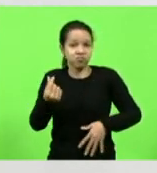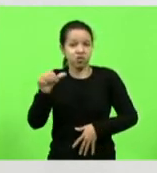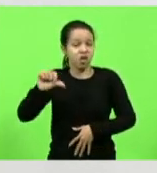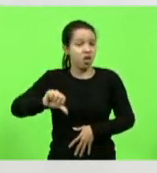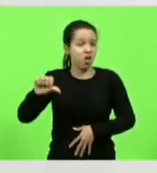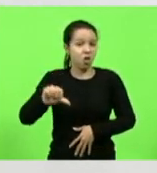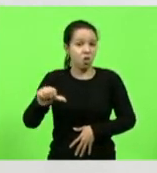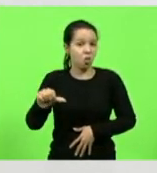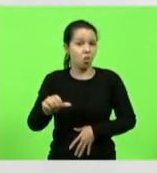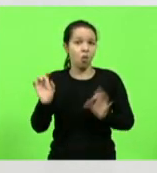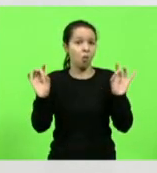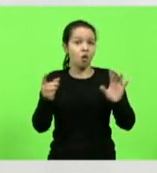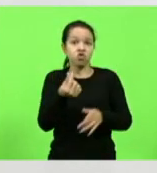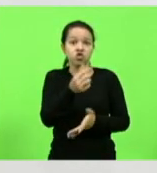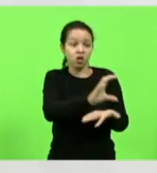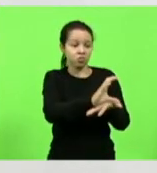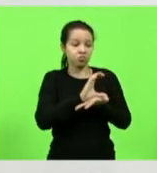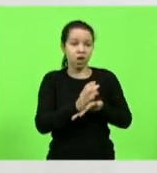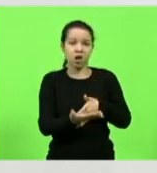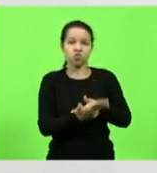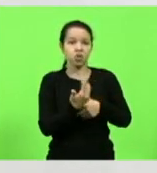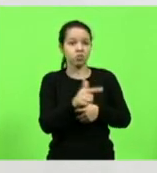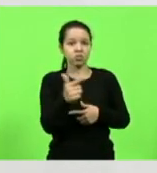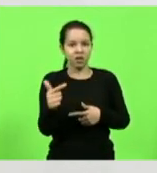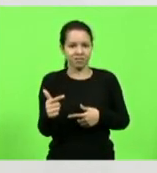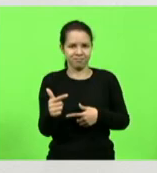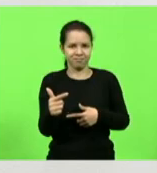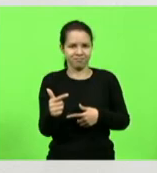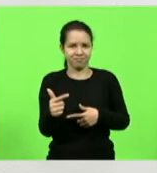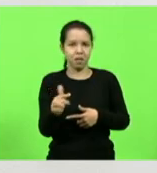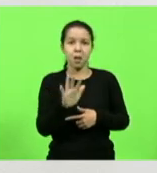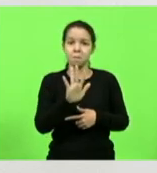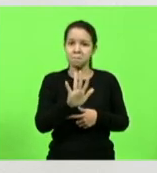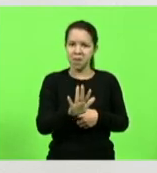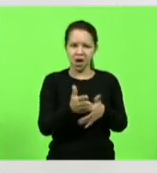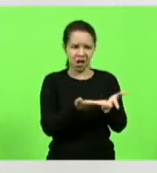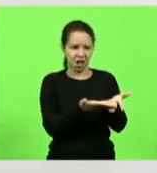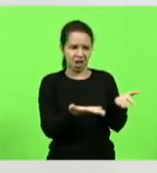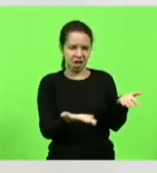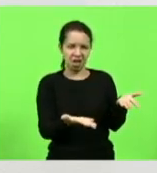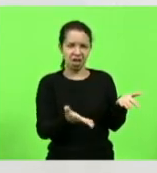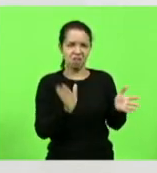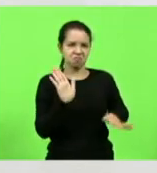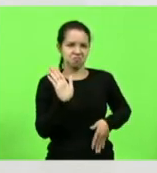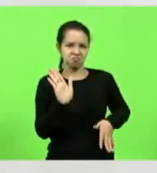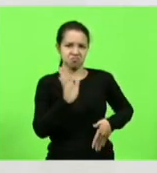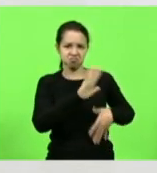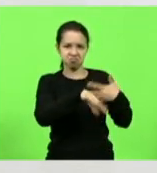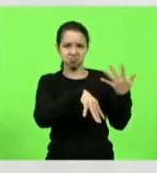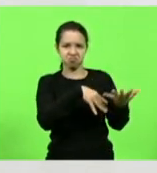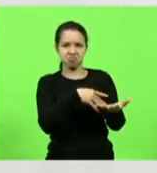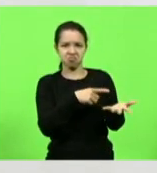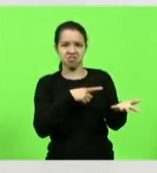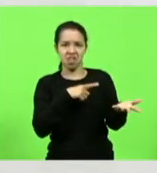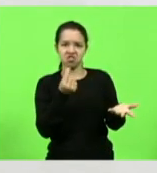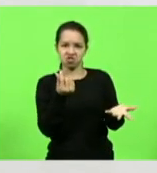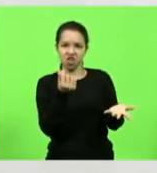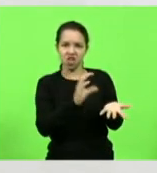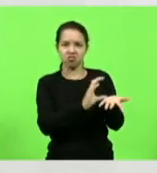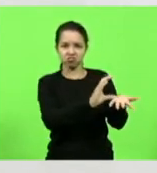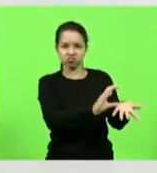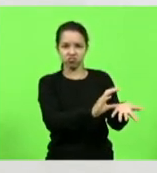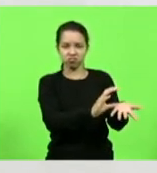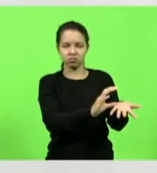conseguir esse recurso. Mas para esse tipo de sem-vergonhice aí, tem. Aí